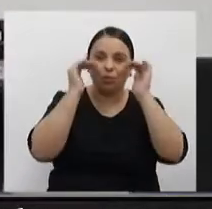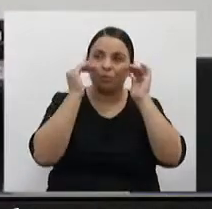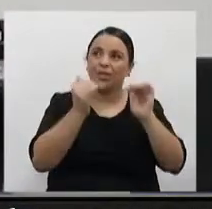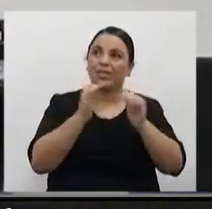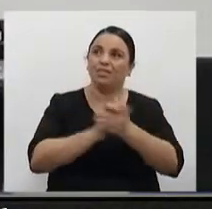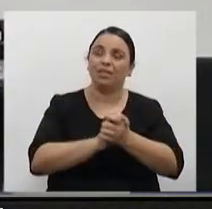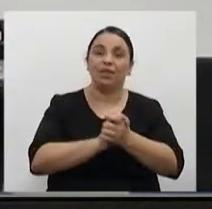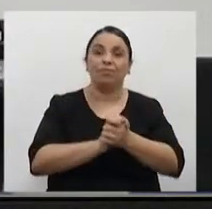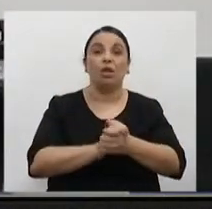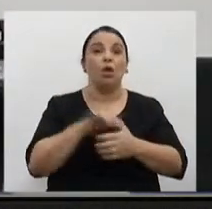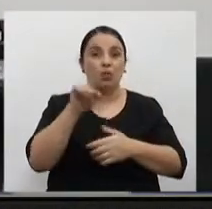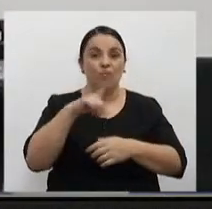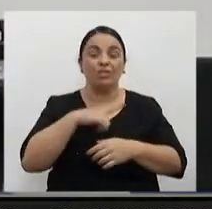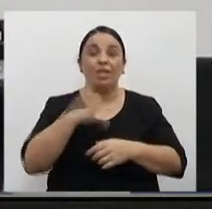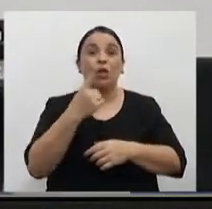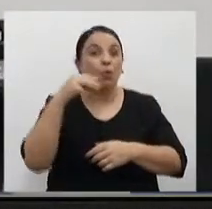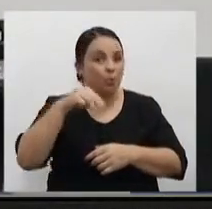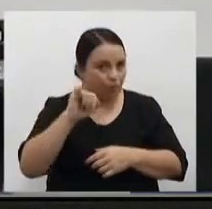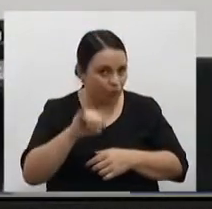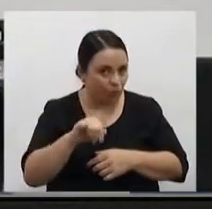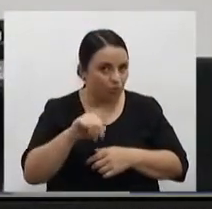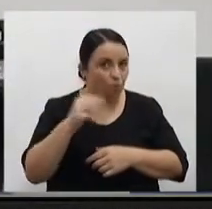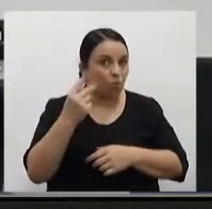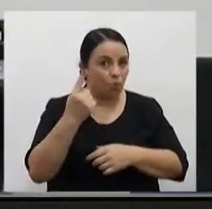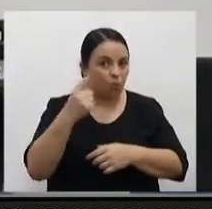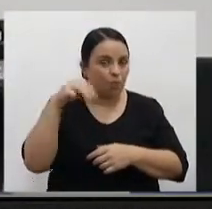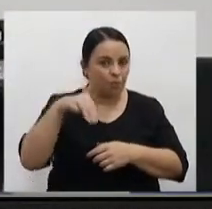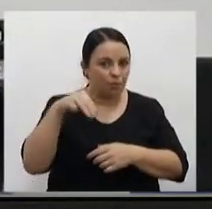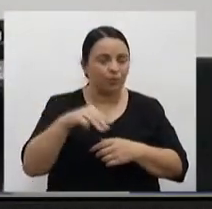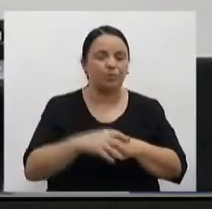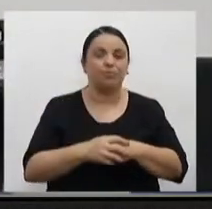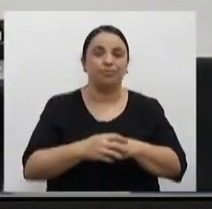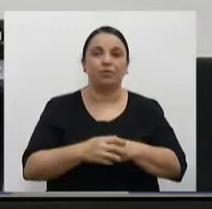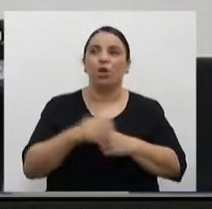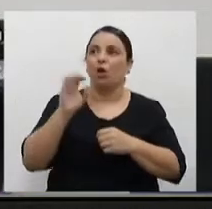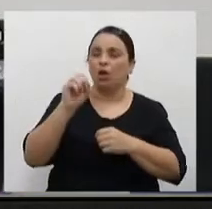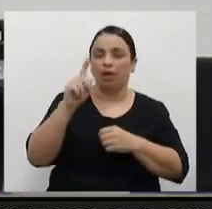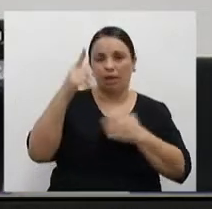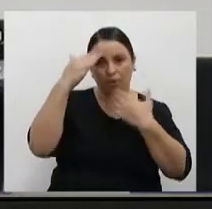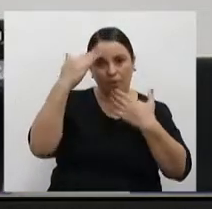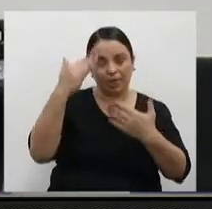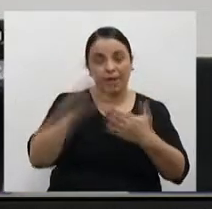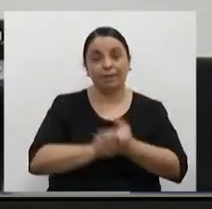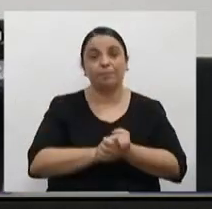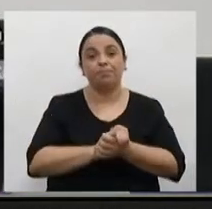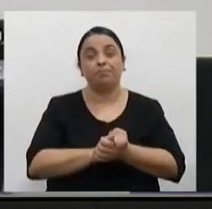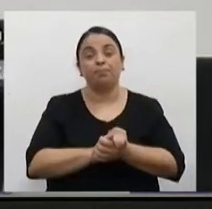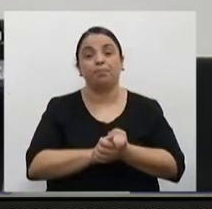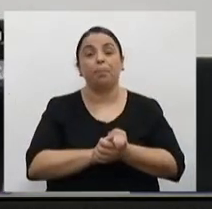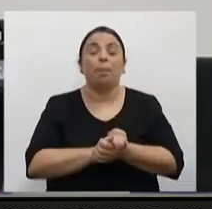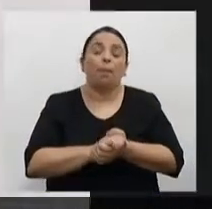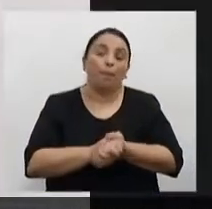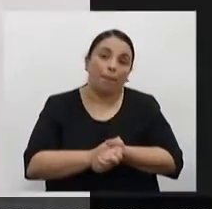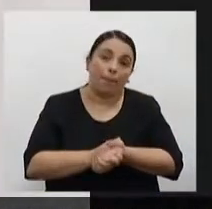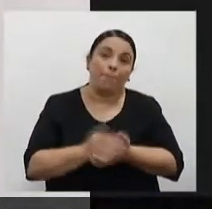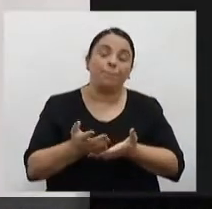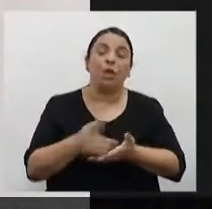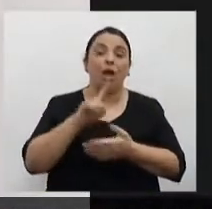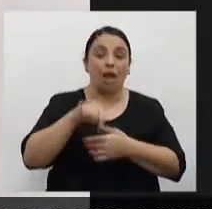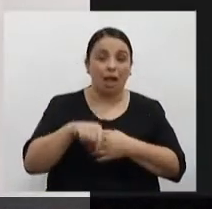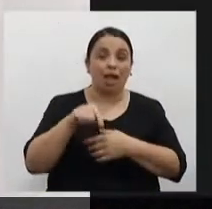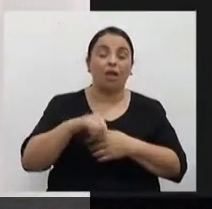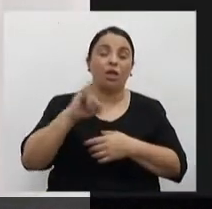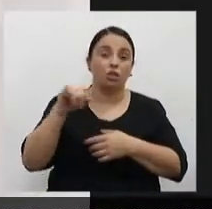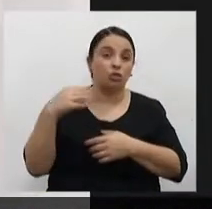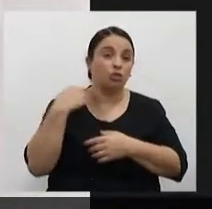mais um minuto, viu, Ariane? Um minuto. Ok, muito obrigada. Bom, aqui em Juiz de Fora, a gente